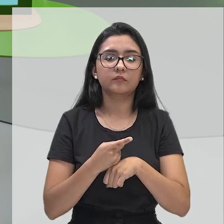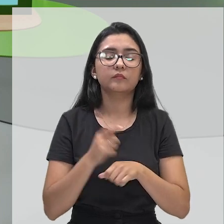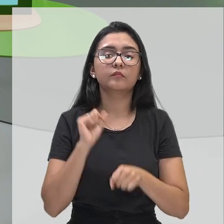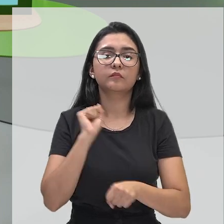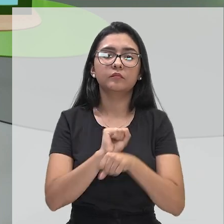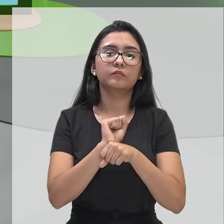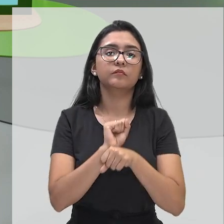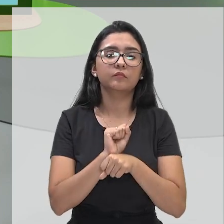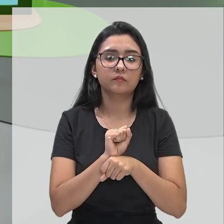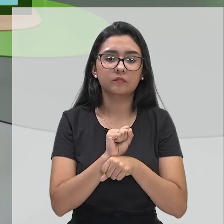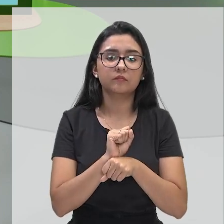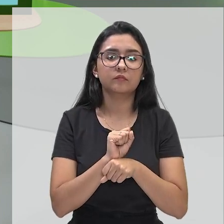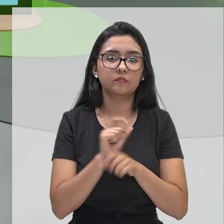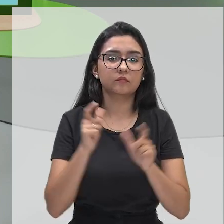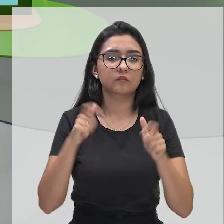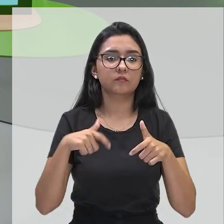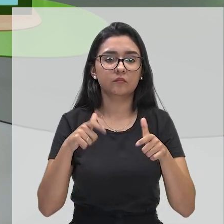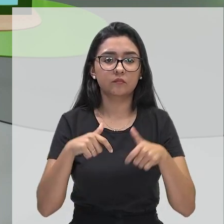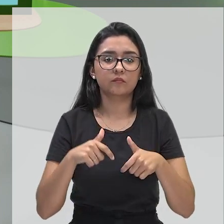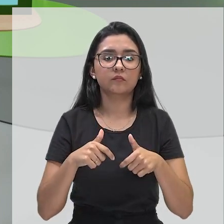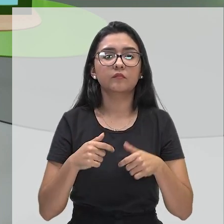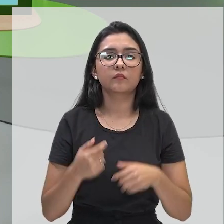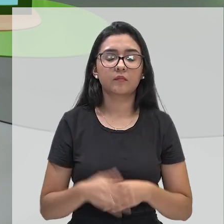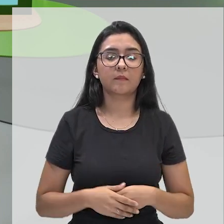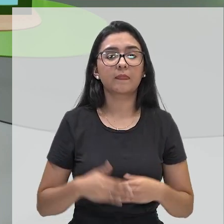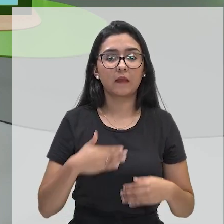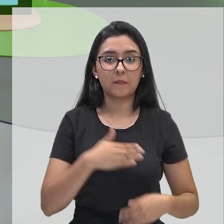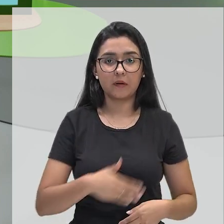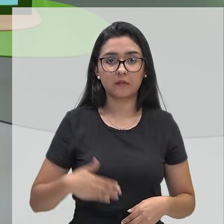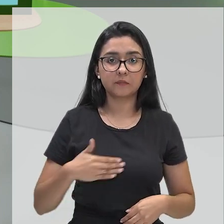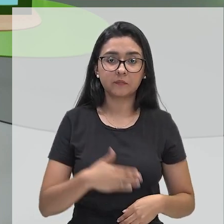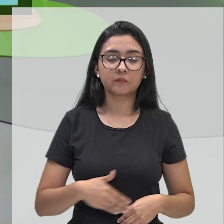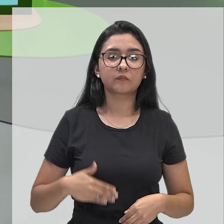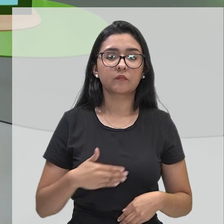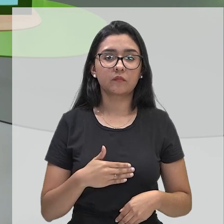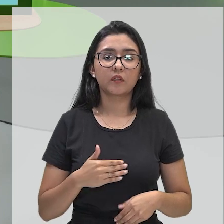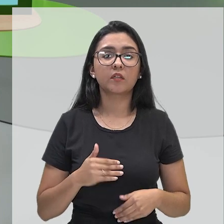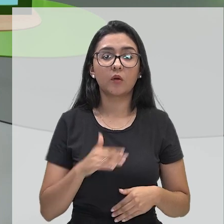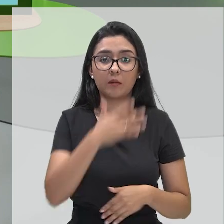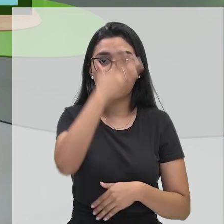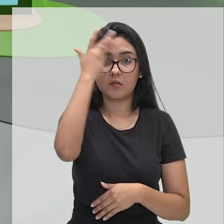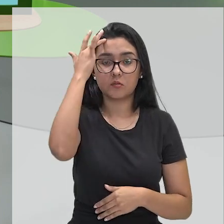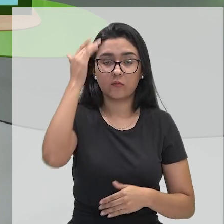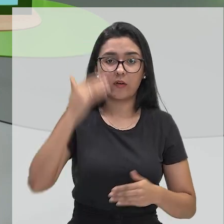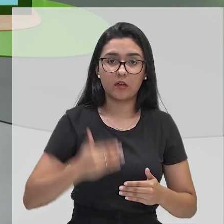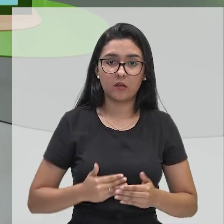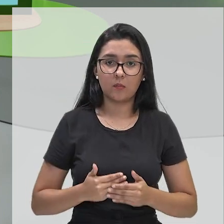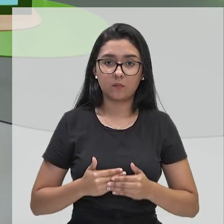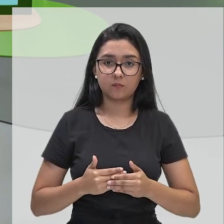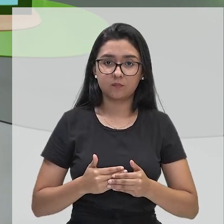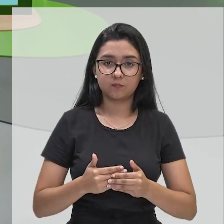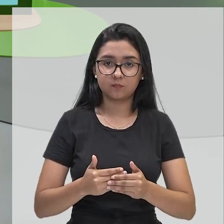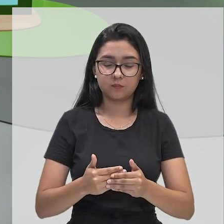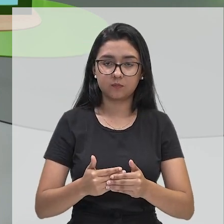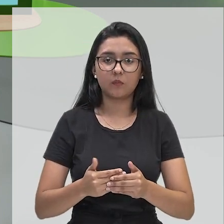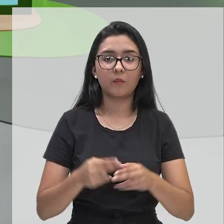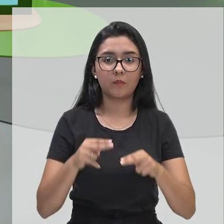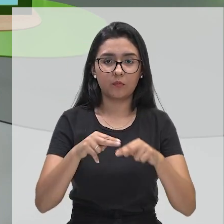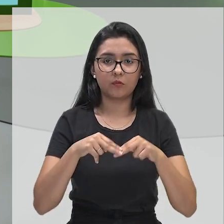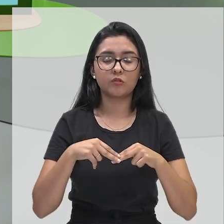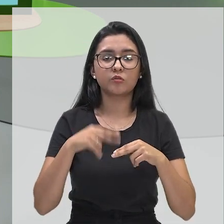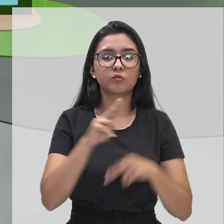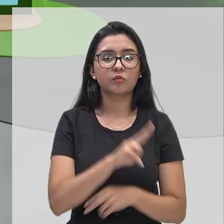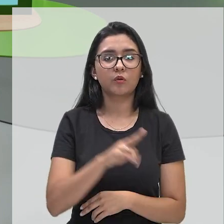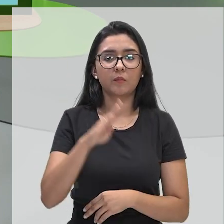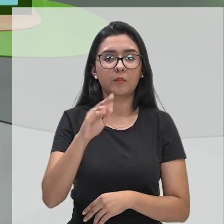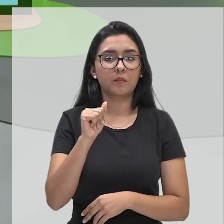se alojar, né, nessa região aqui ventral e aí vai fazer a barriga dessa pessoa expandir, né, por isso é chamada de